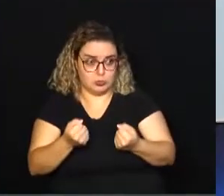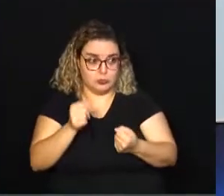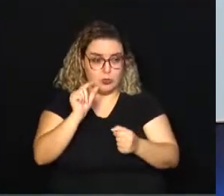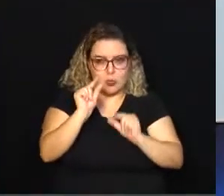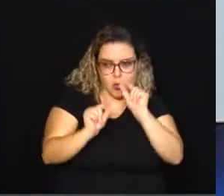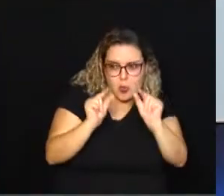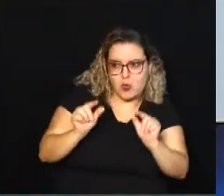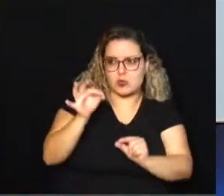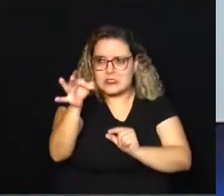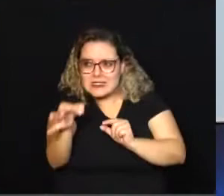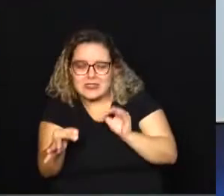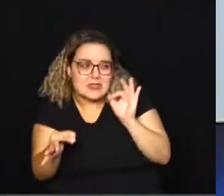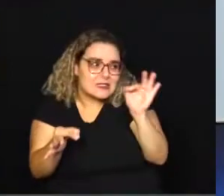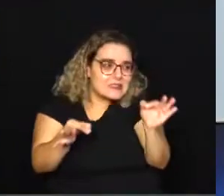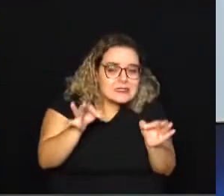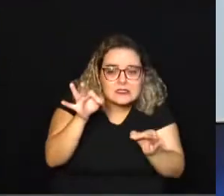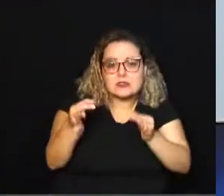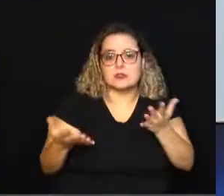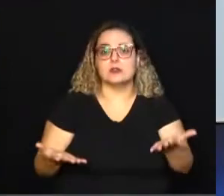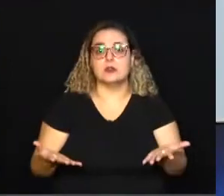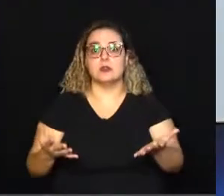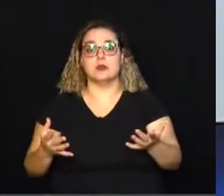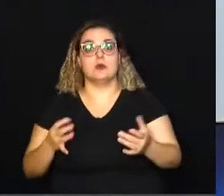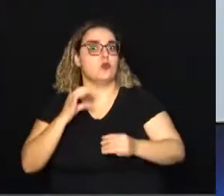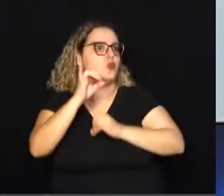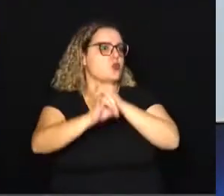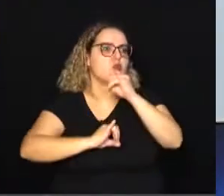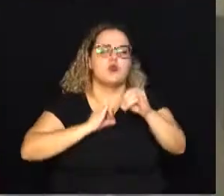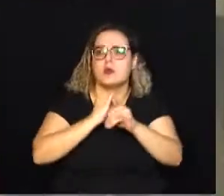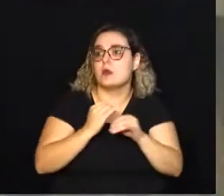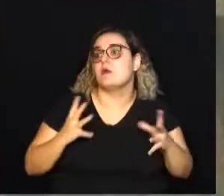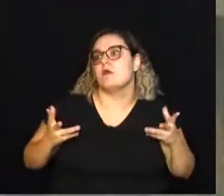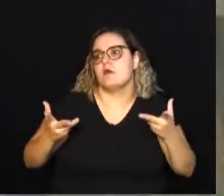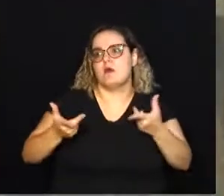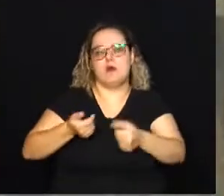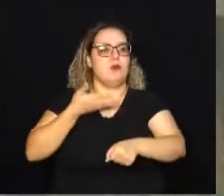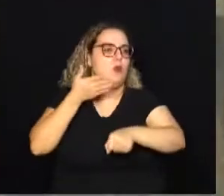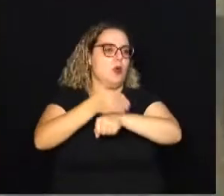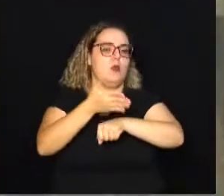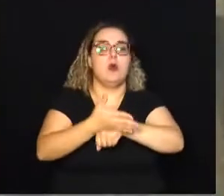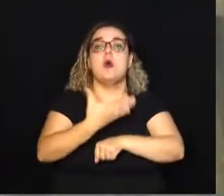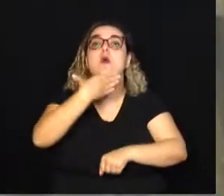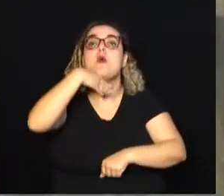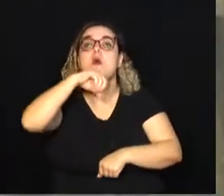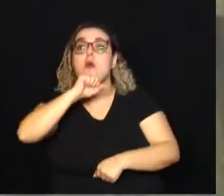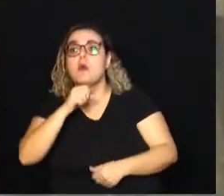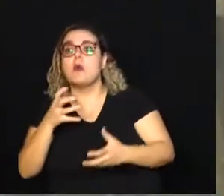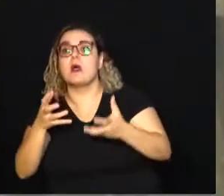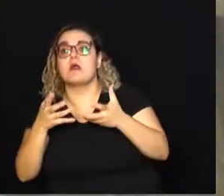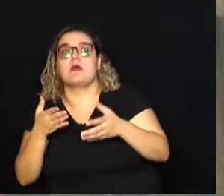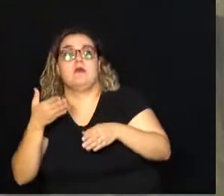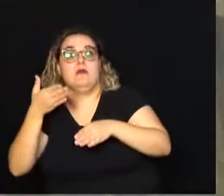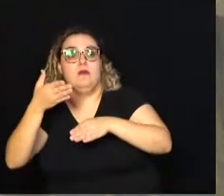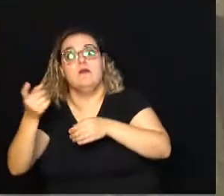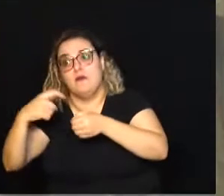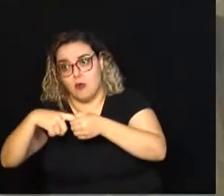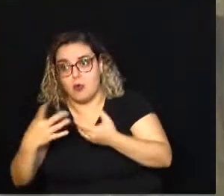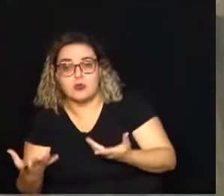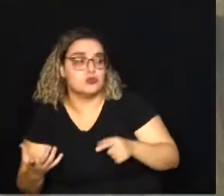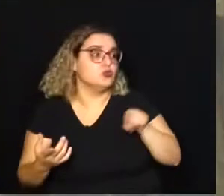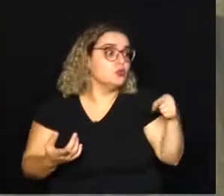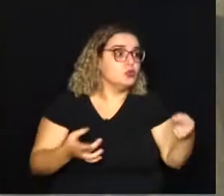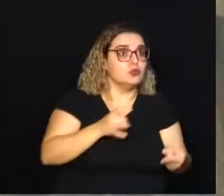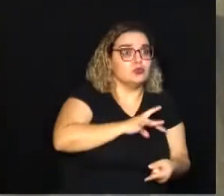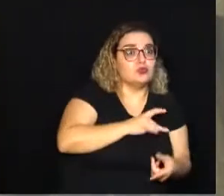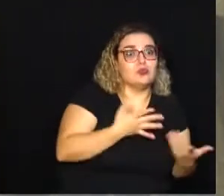Como é que a gente lida com a internet, com muitas pessoas com acesso, e um pai quer que volte, o outro não quer porque está com medo? Como é